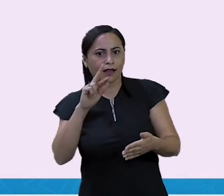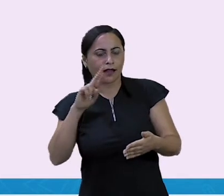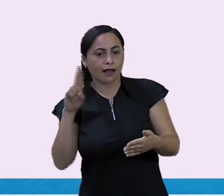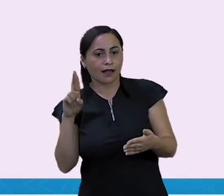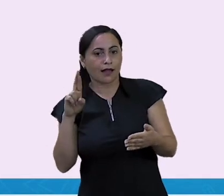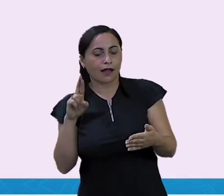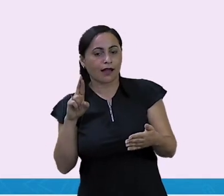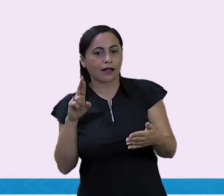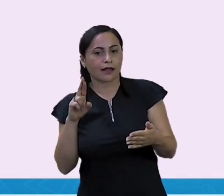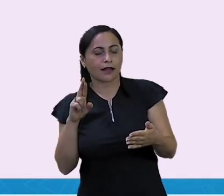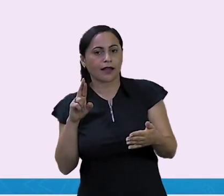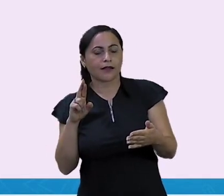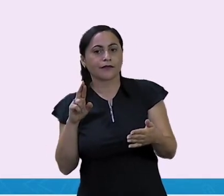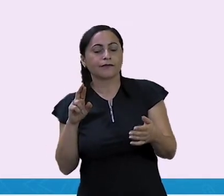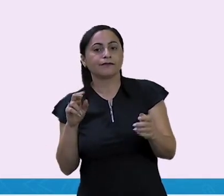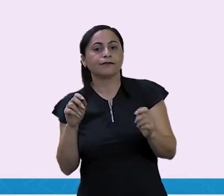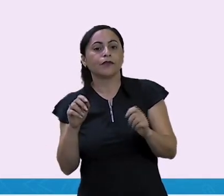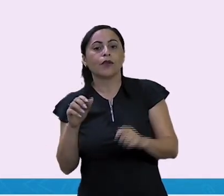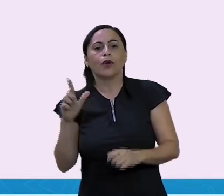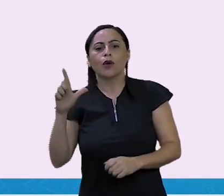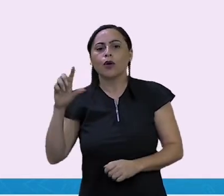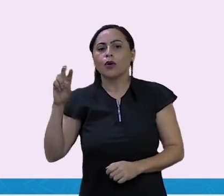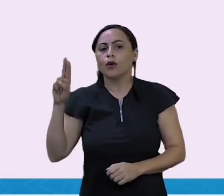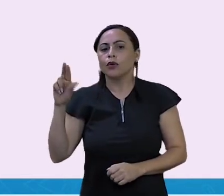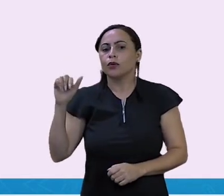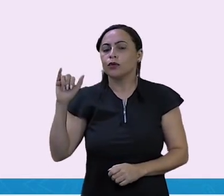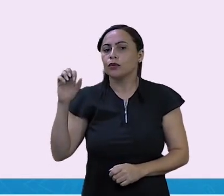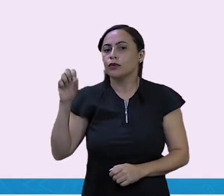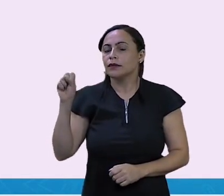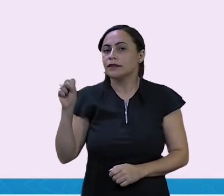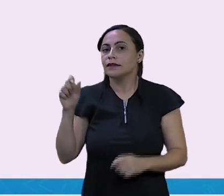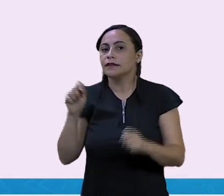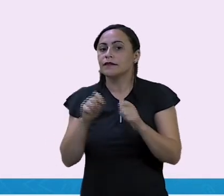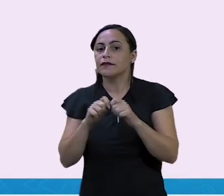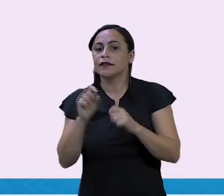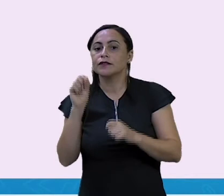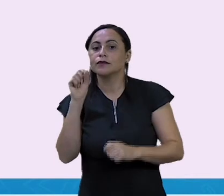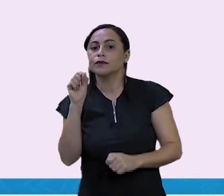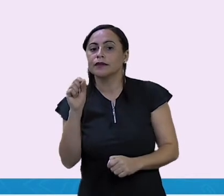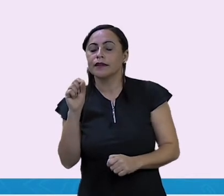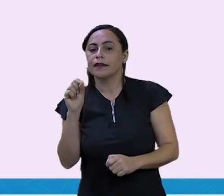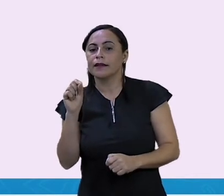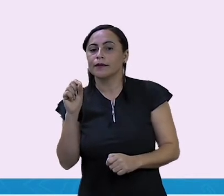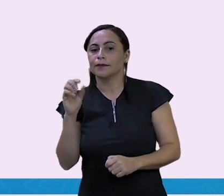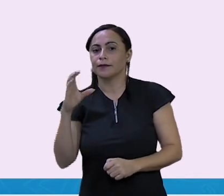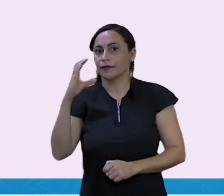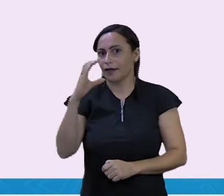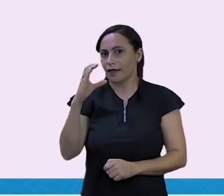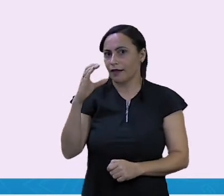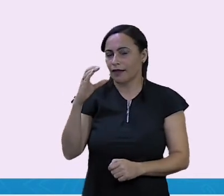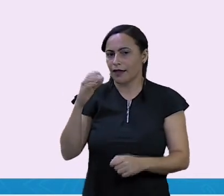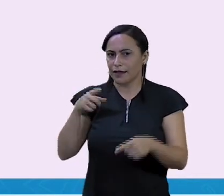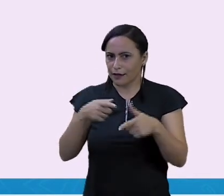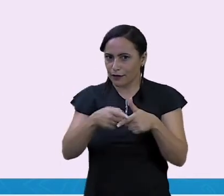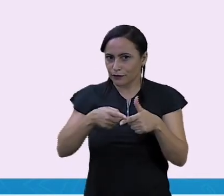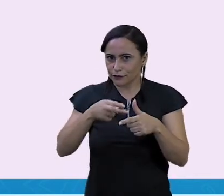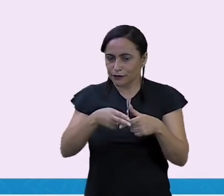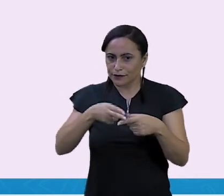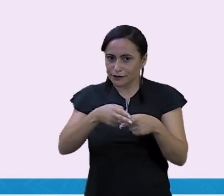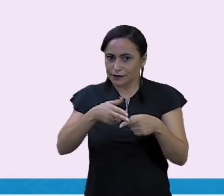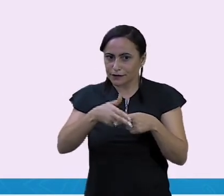a porta com C ou cerrou a porta com S? Ele